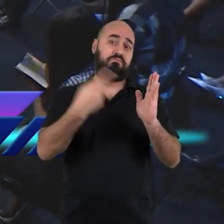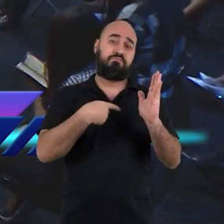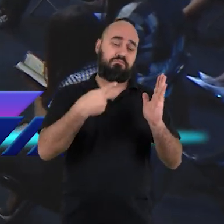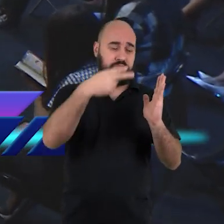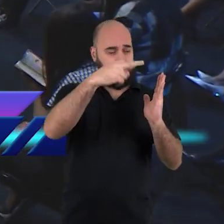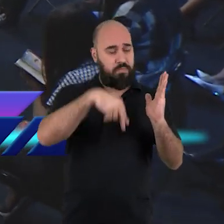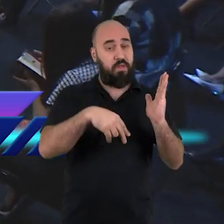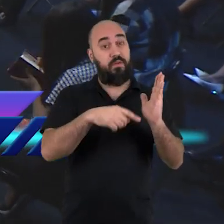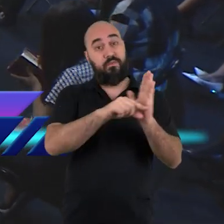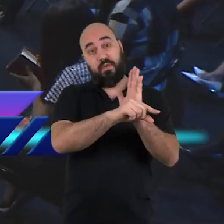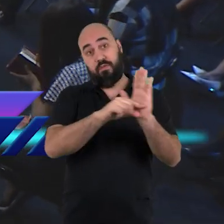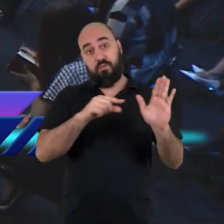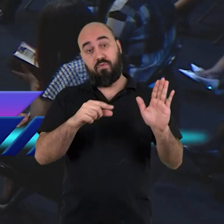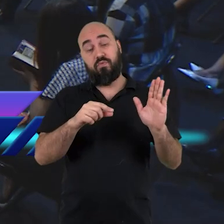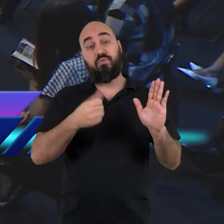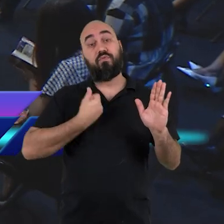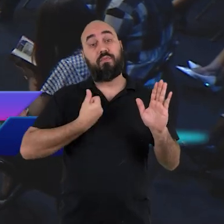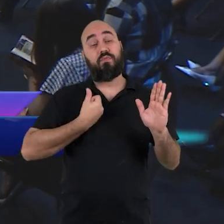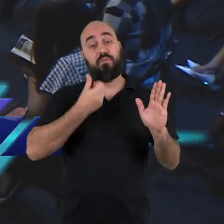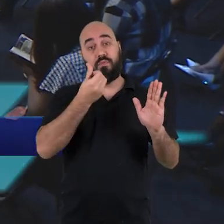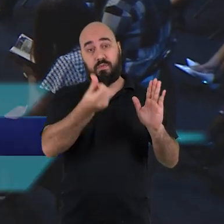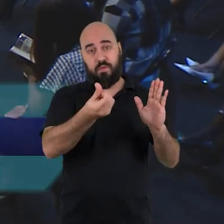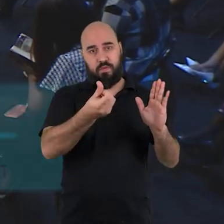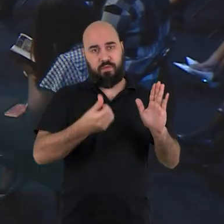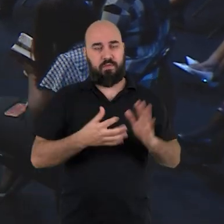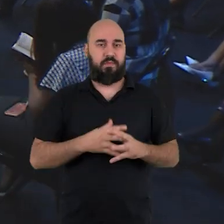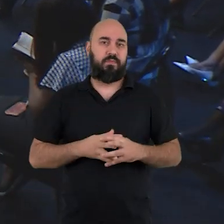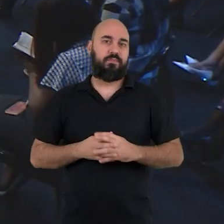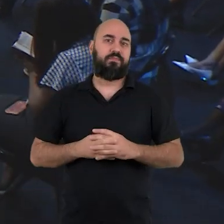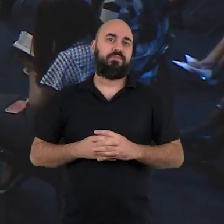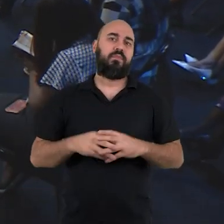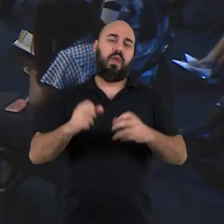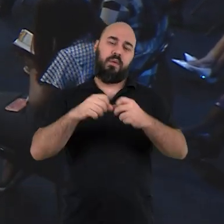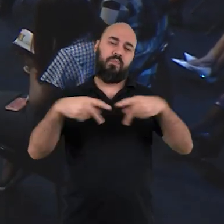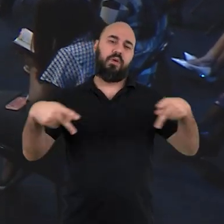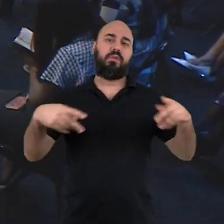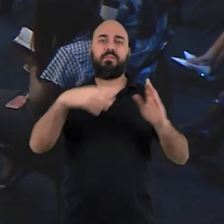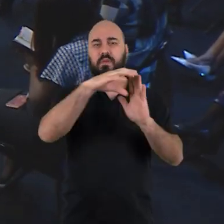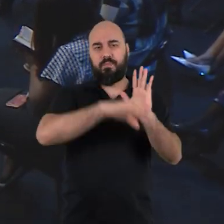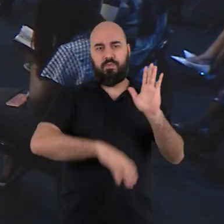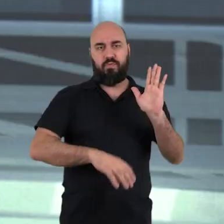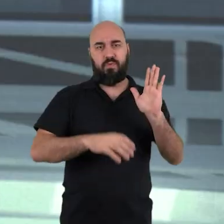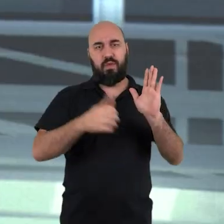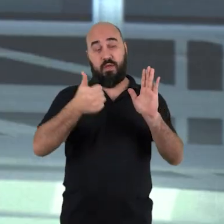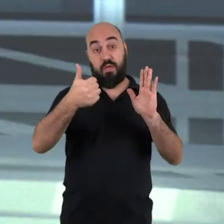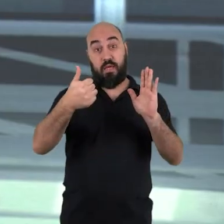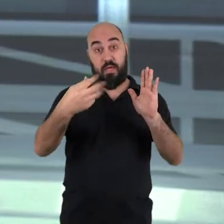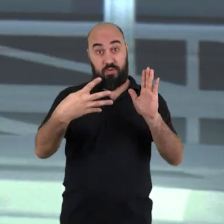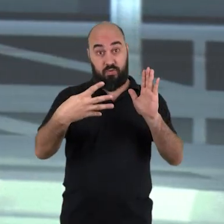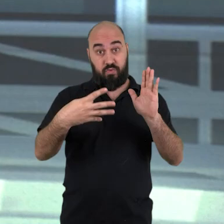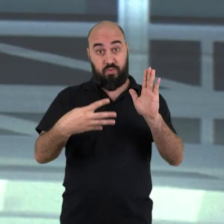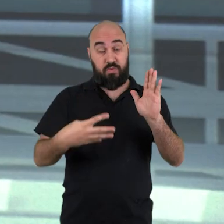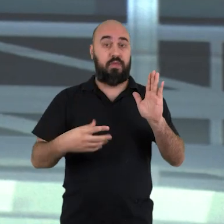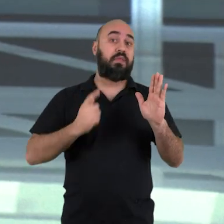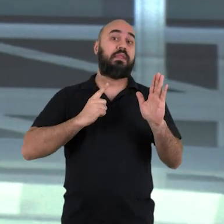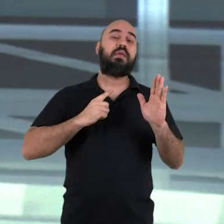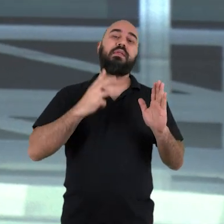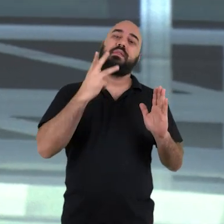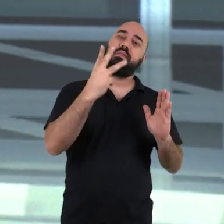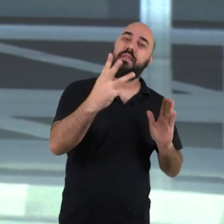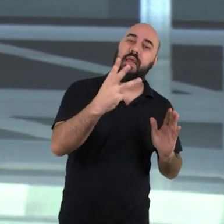vamos ler o versículo número 6. Esta parte de Apocalipse 14 trata de